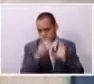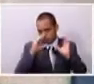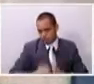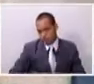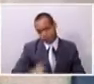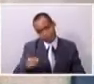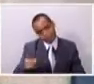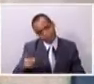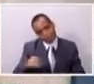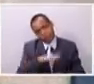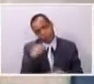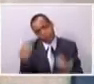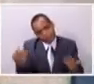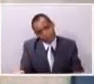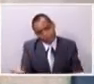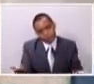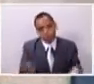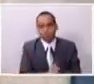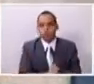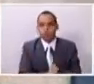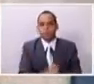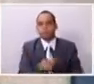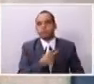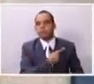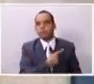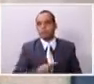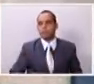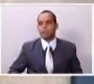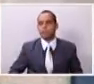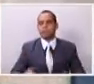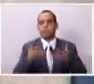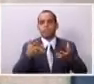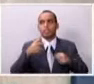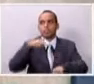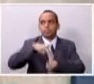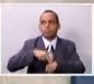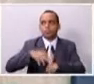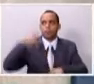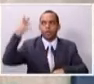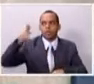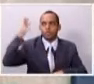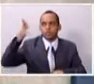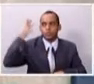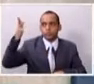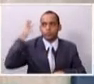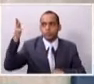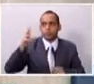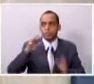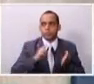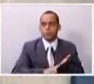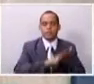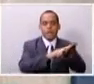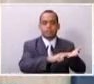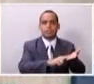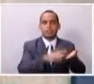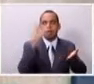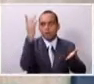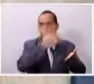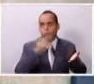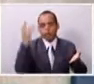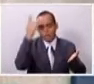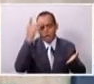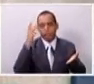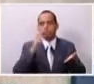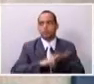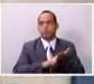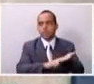foi o causador da sua morte. Senhor presidente, eu gostaria que esse pronunciamento fosse encaminhado ao senhor prefeito, ao senhor secretário